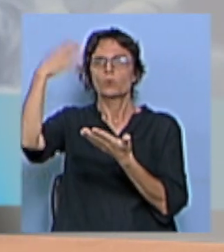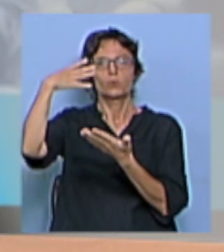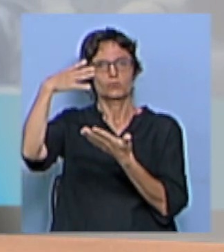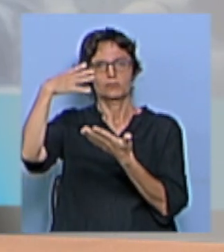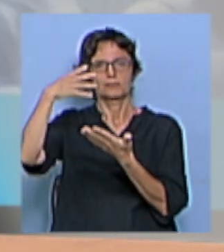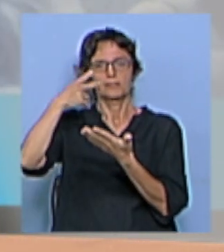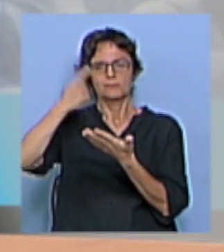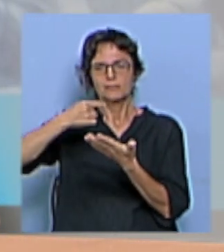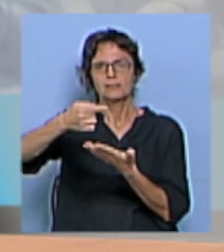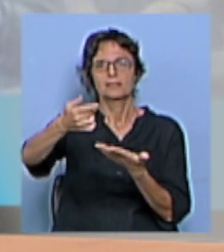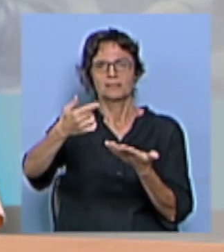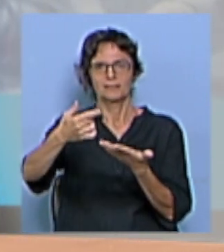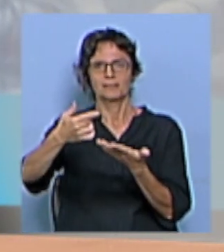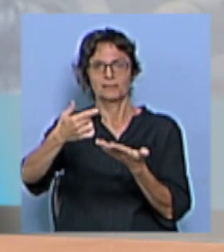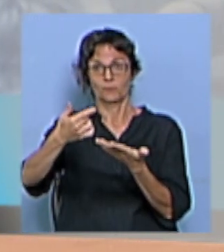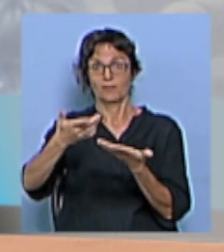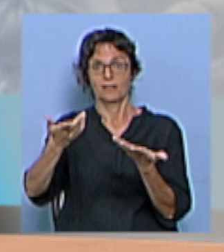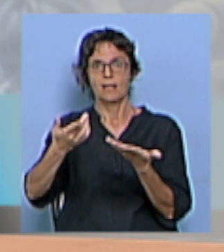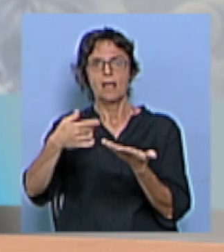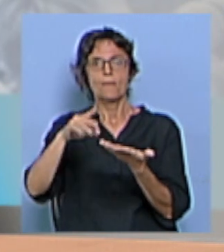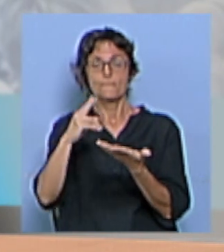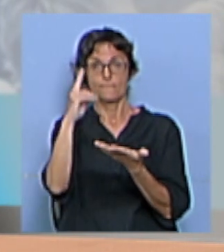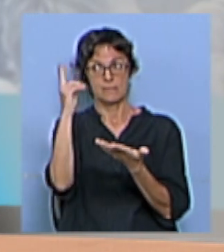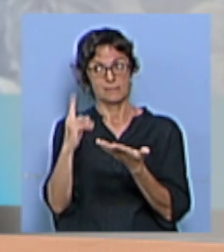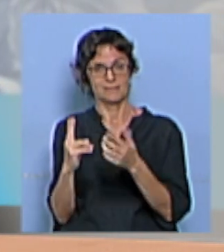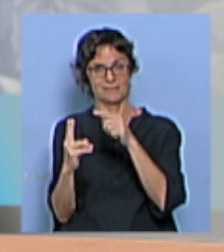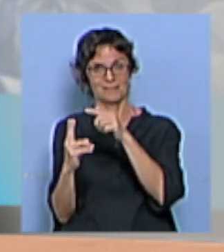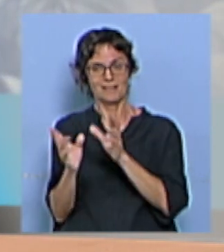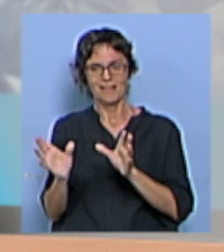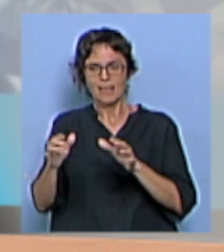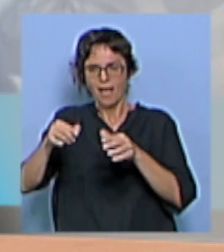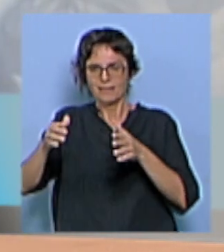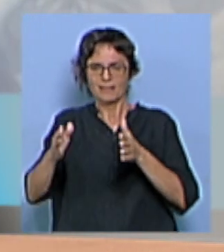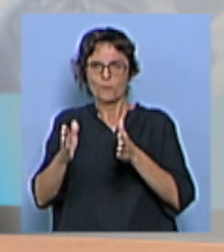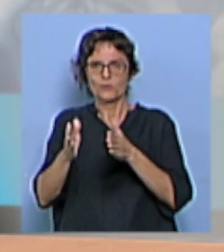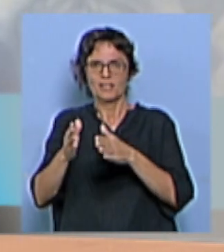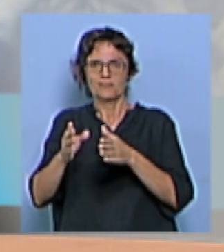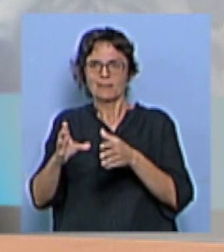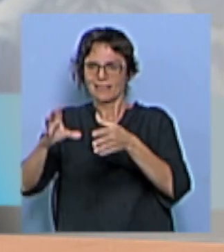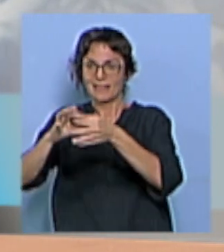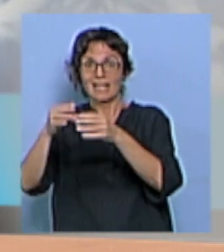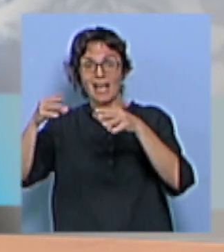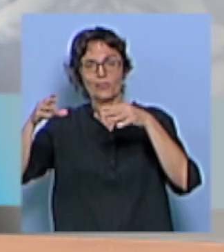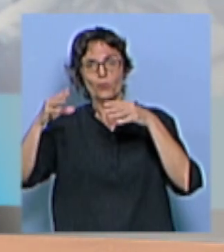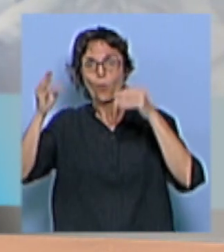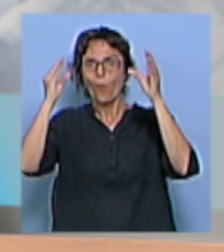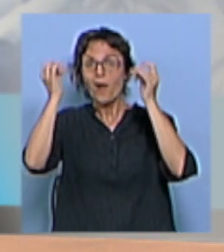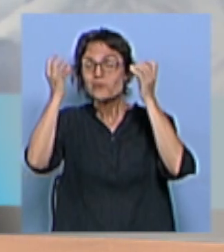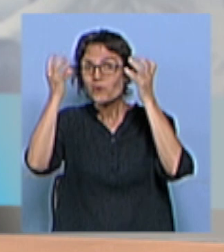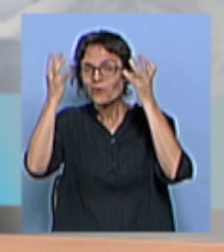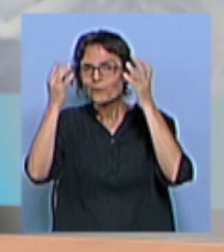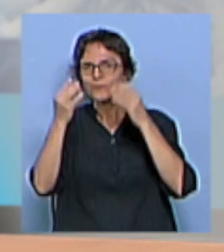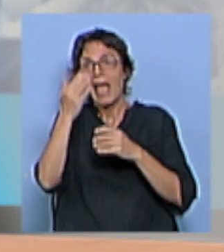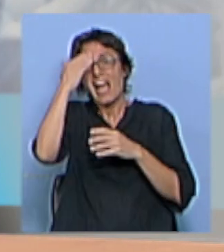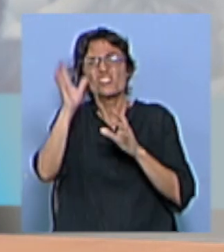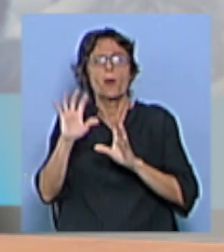existência e a realidade onde vivemos. Mas pertence à dimensão do jogo, daquilo que na nossa cultura é mais o inútil. Ao fim e ao